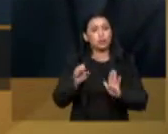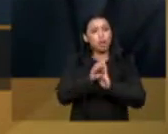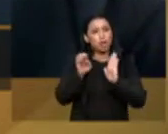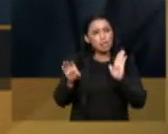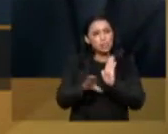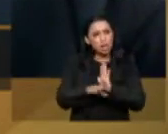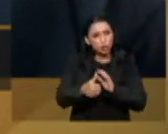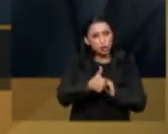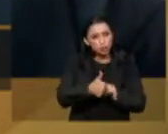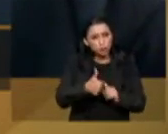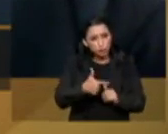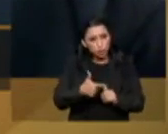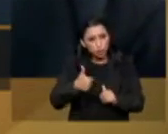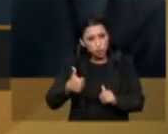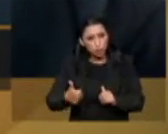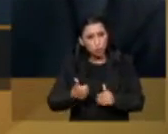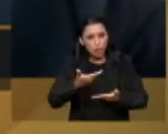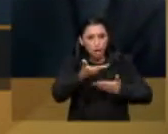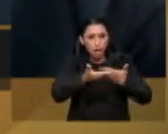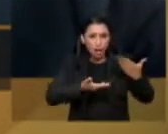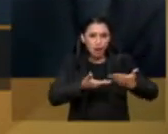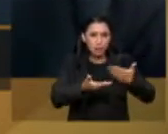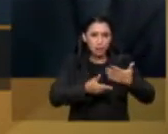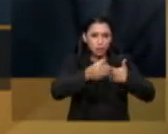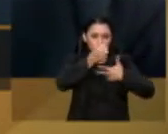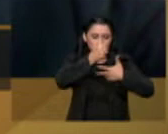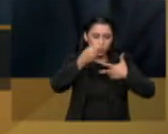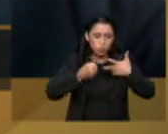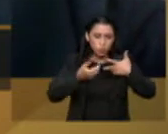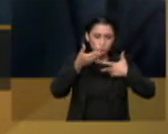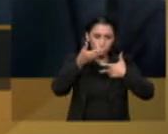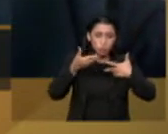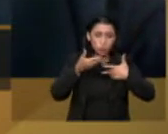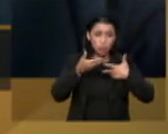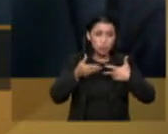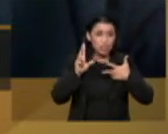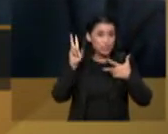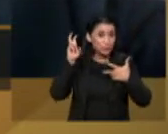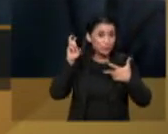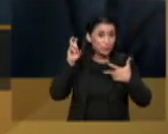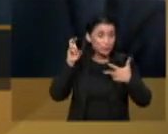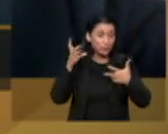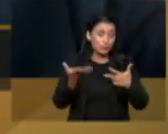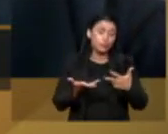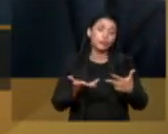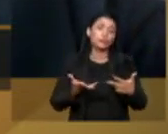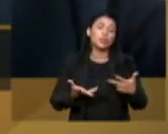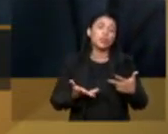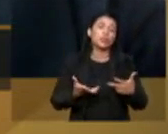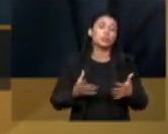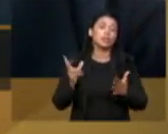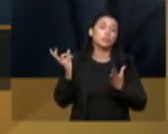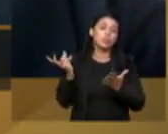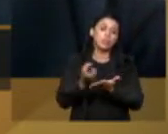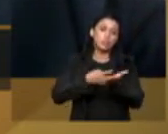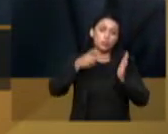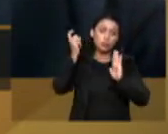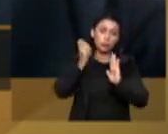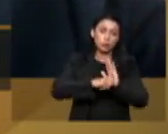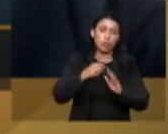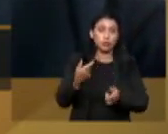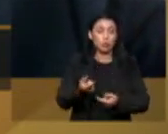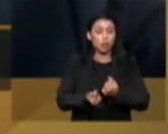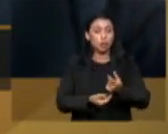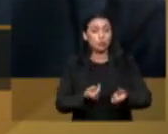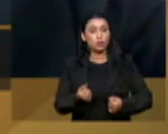é necessária que a relação entre os poderes, especialmente em matéria tributária, com alto impacto com a economia,